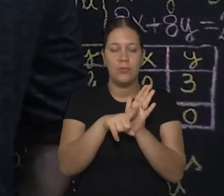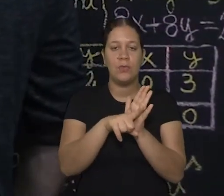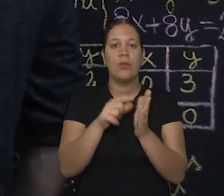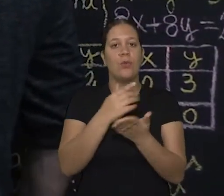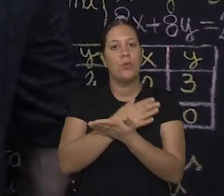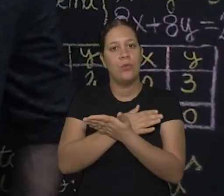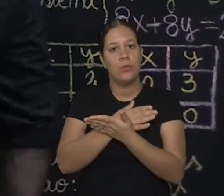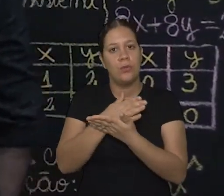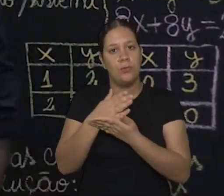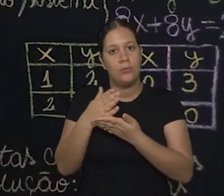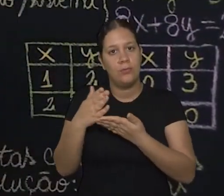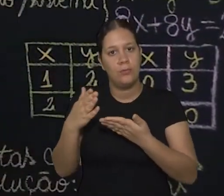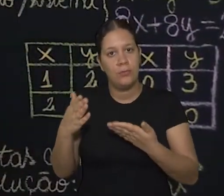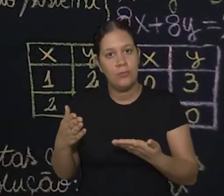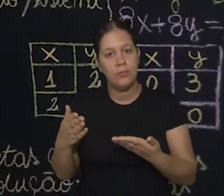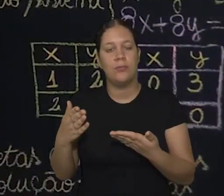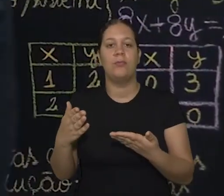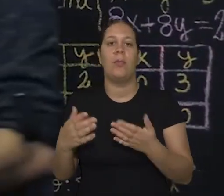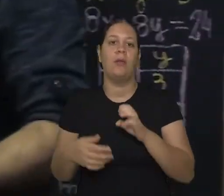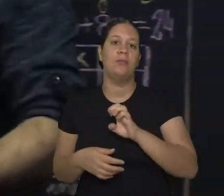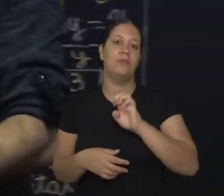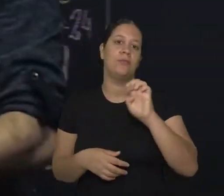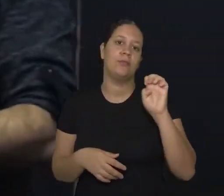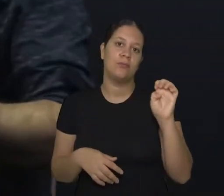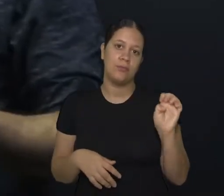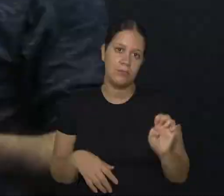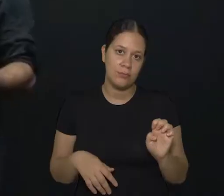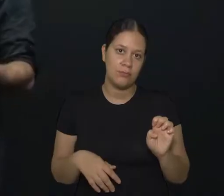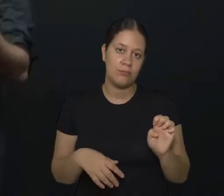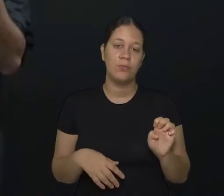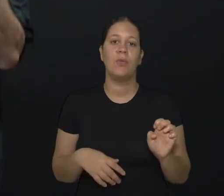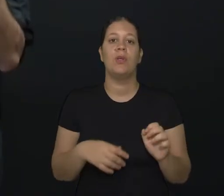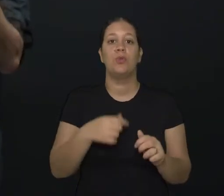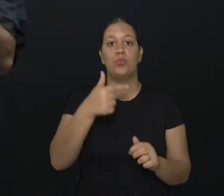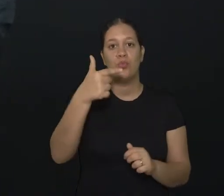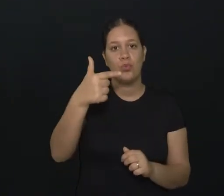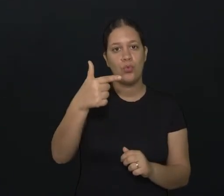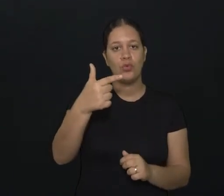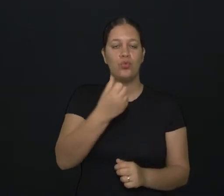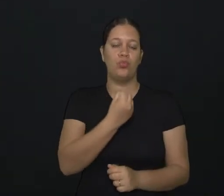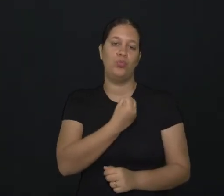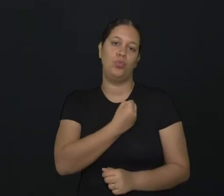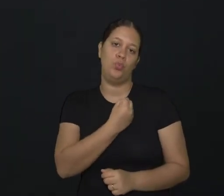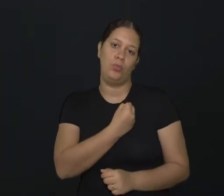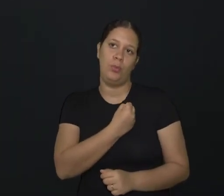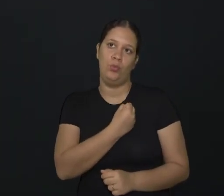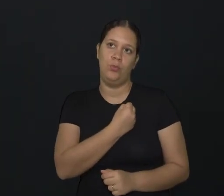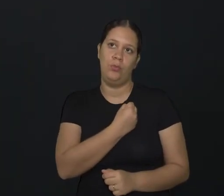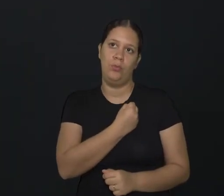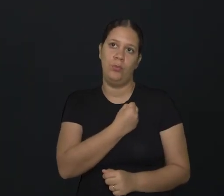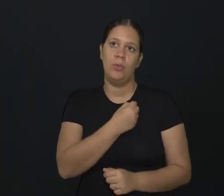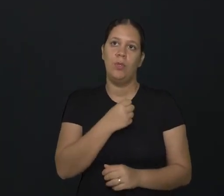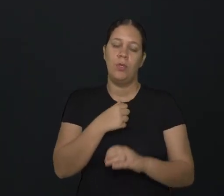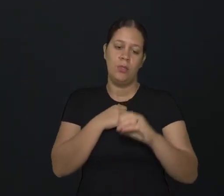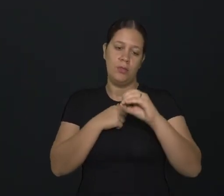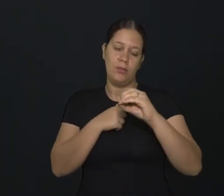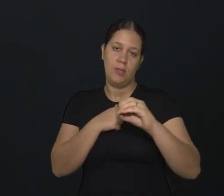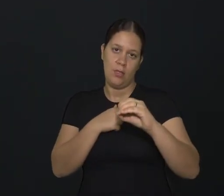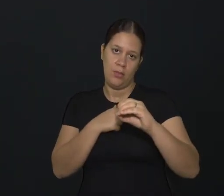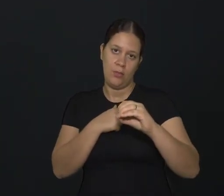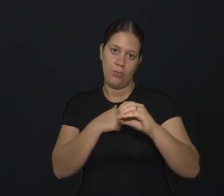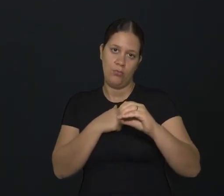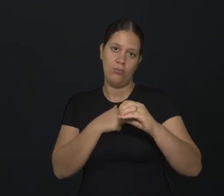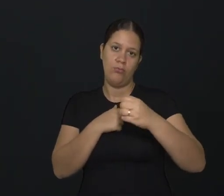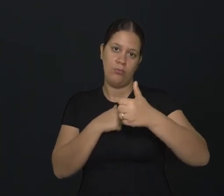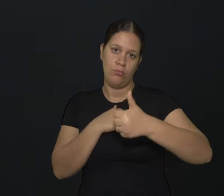a partir da origem a gente vai andar agora para a esquerda. Quantas casas? 2. Então, olha só, do 0 eu ando